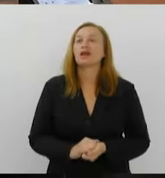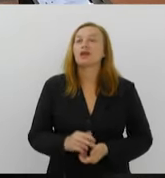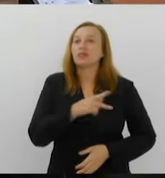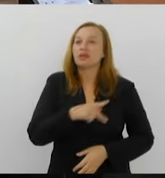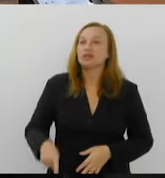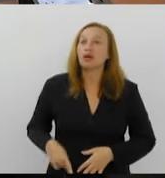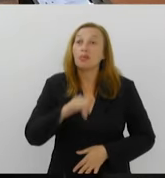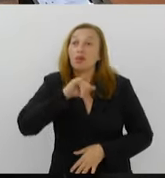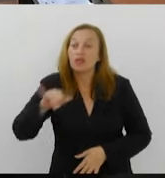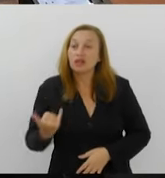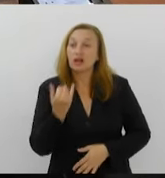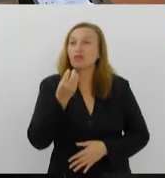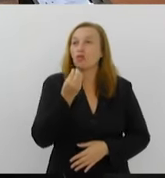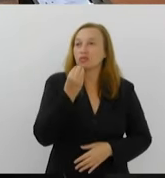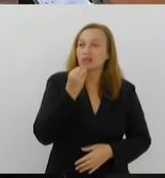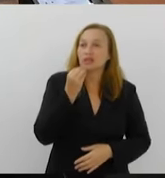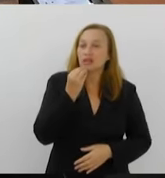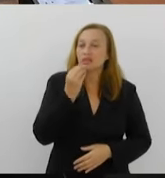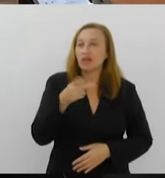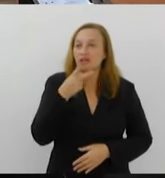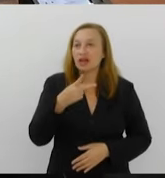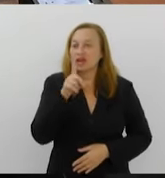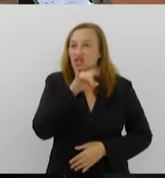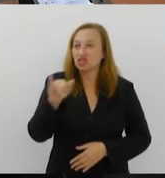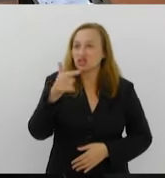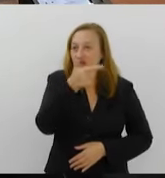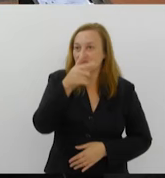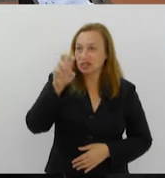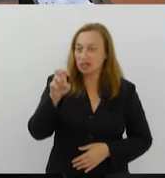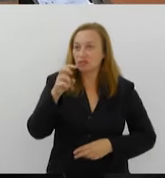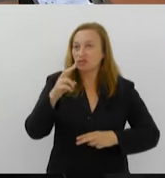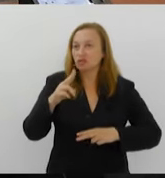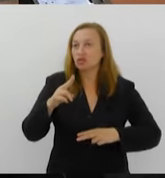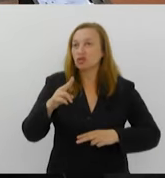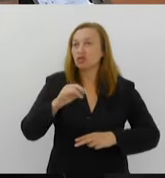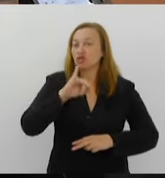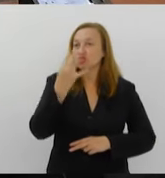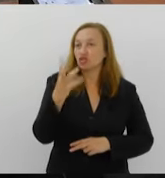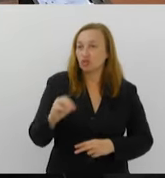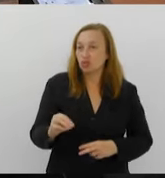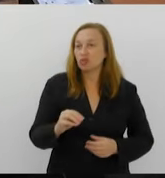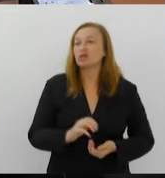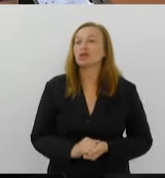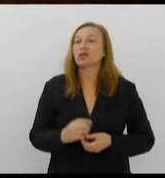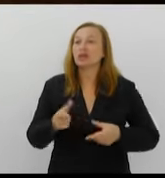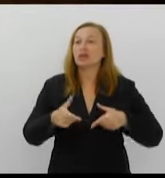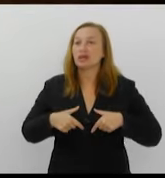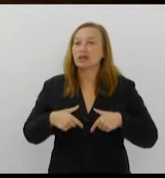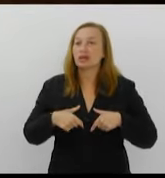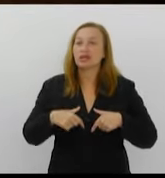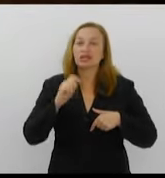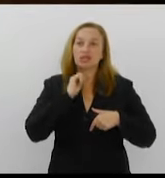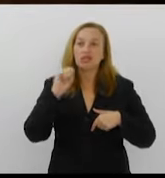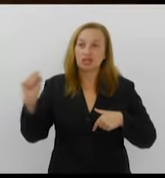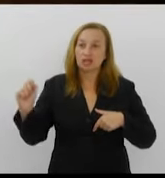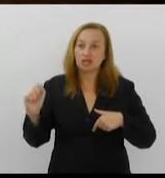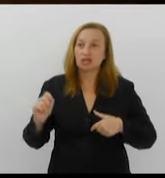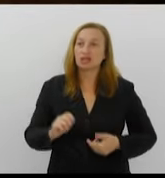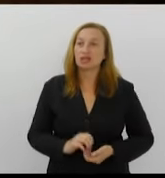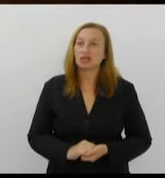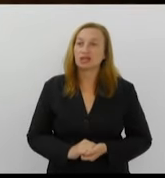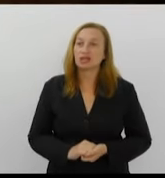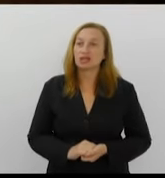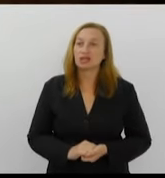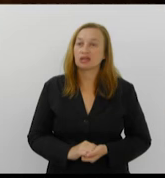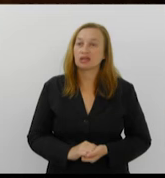Presidente, aproveitar a oportunidade para dizer que no dia 25 de julho estaremos concedendo a medalha Tiradentes à